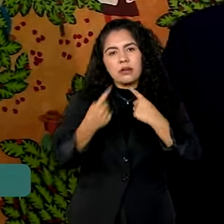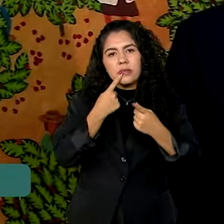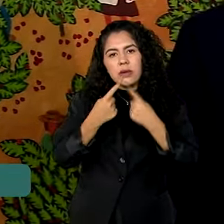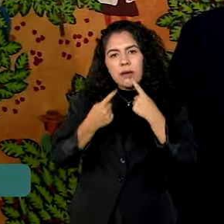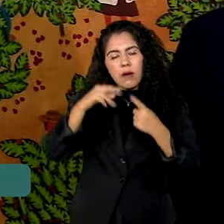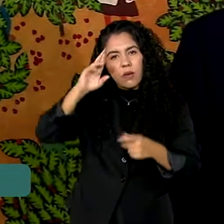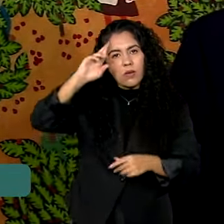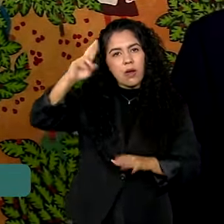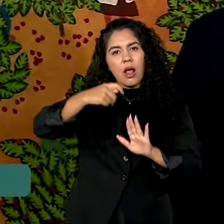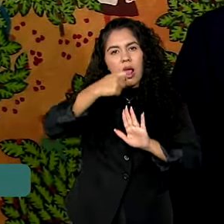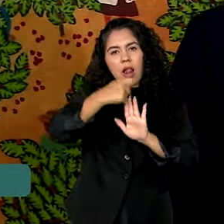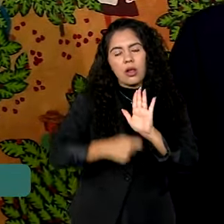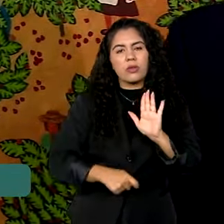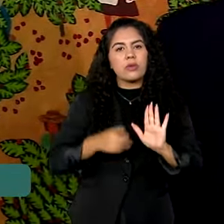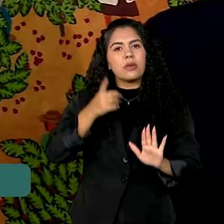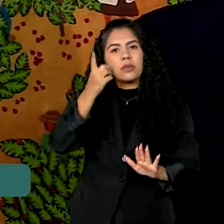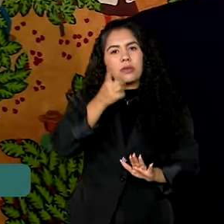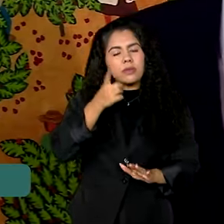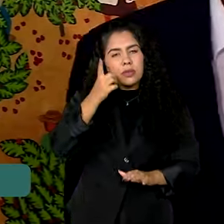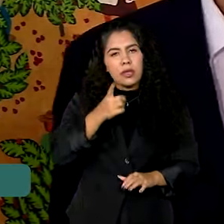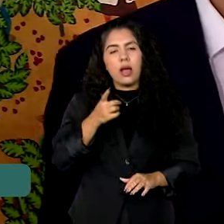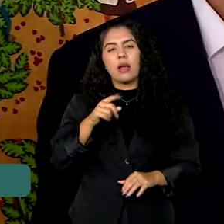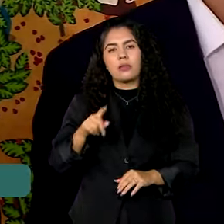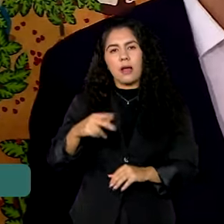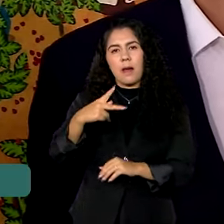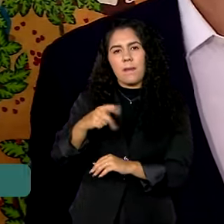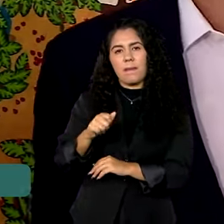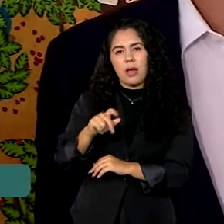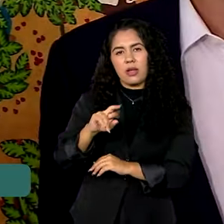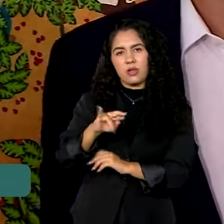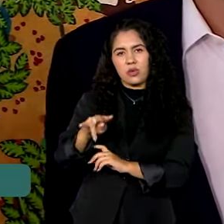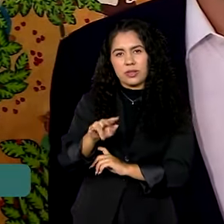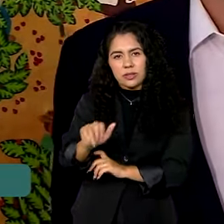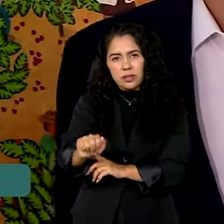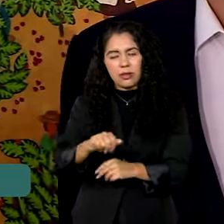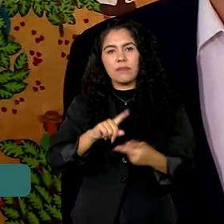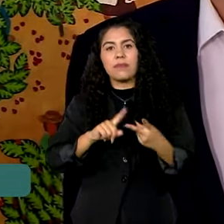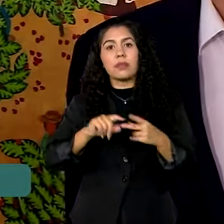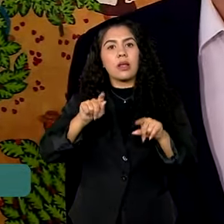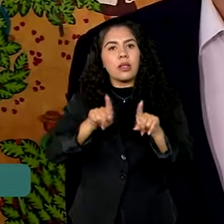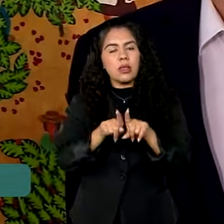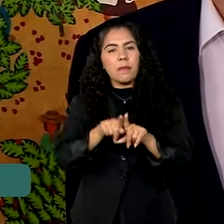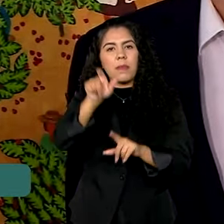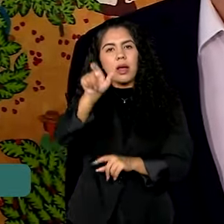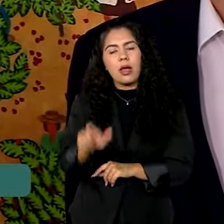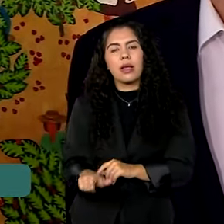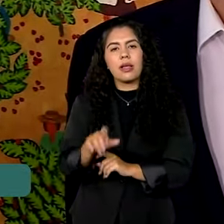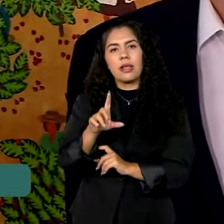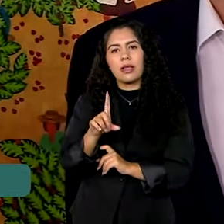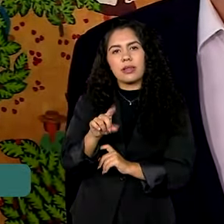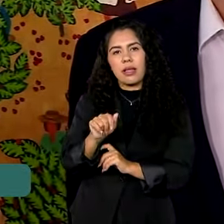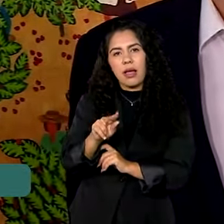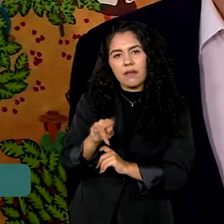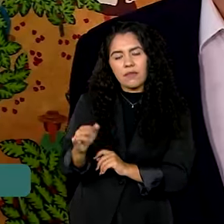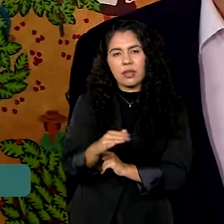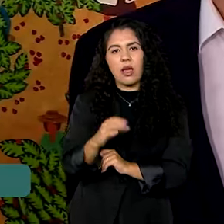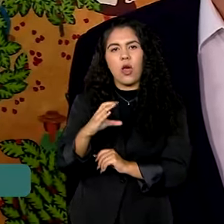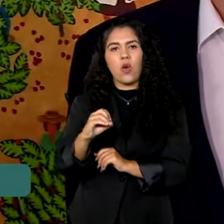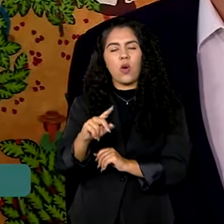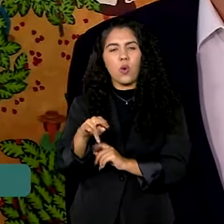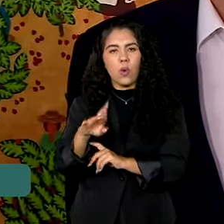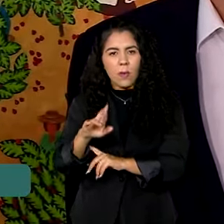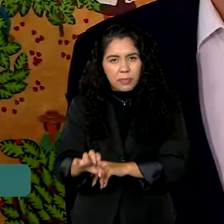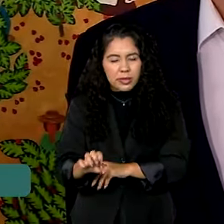que é o deputado Patrus Ananias, com o autor do projeto original, que é o senador Davi Alcolumbre, o conjunto